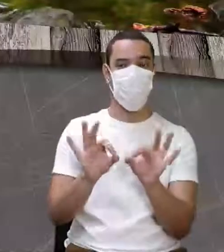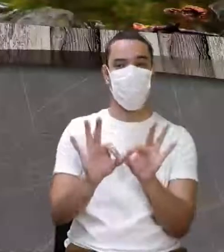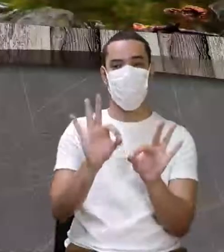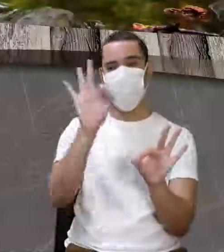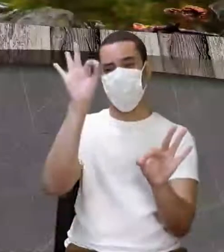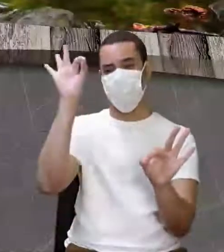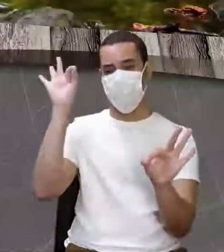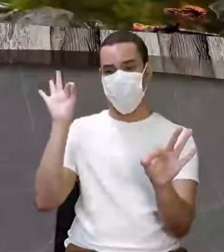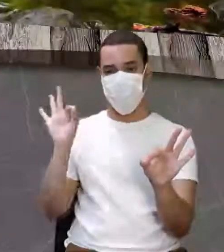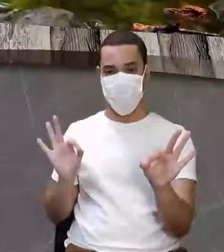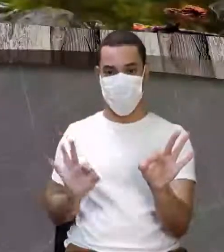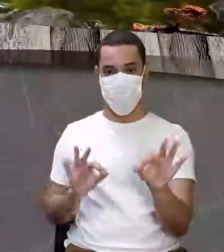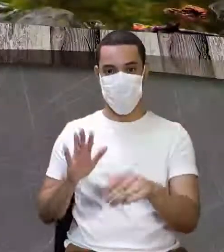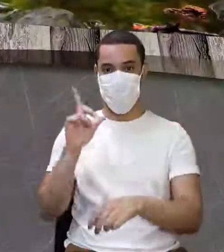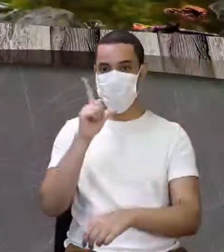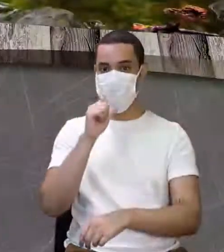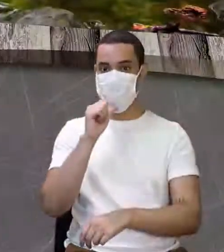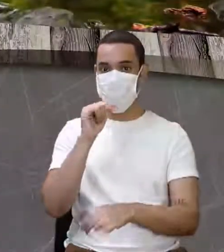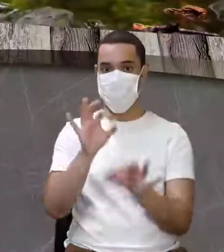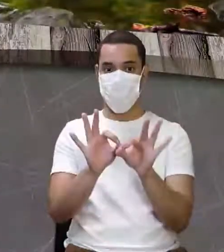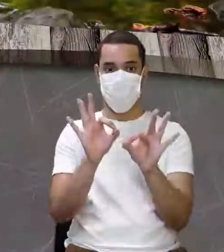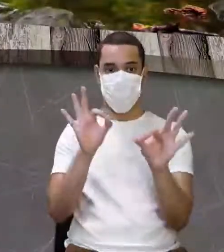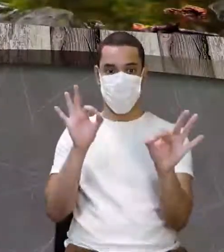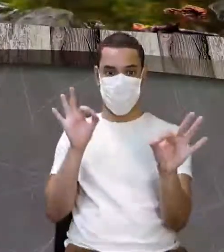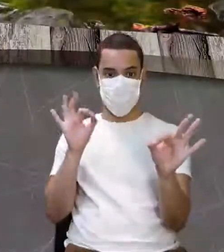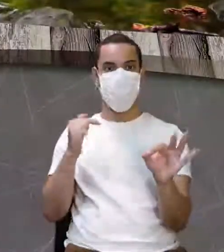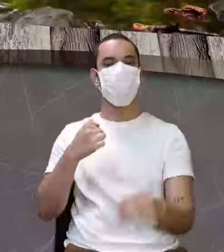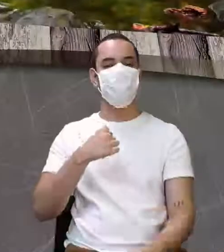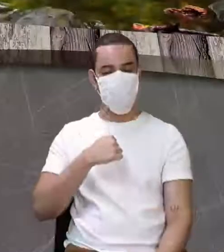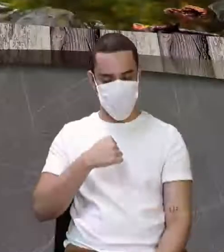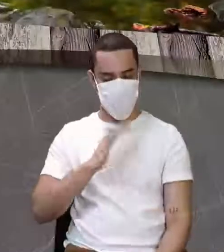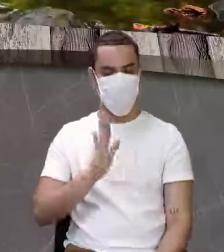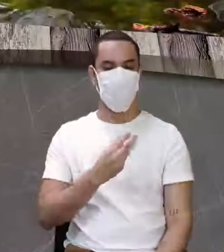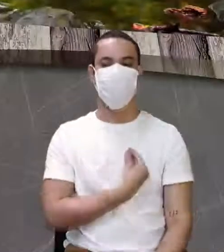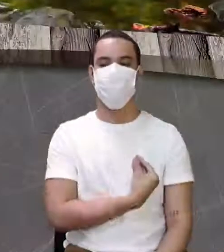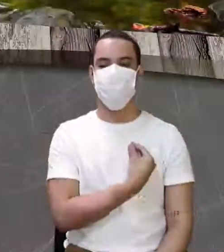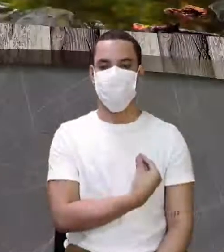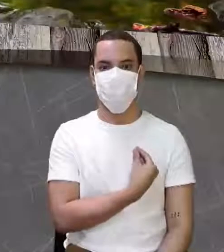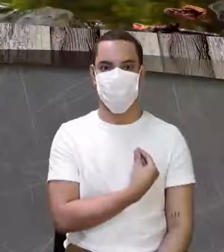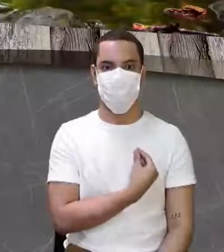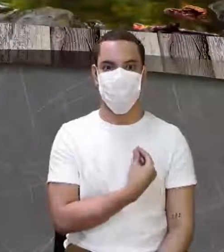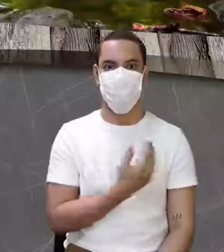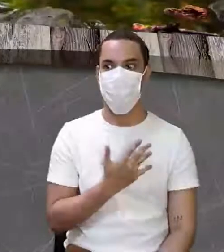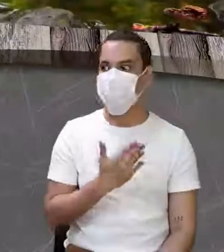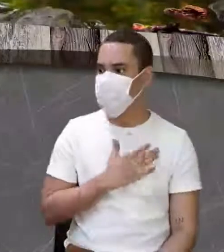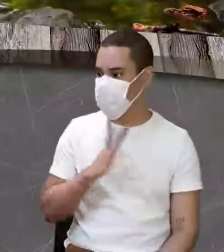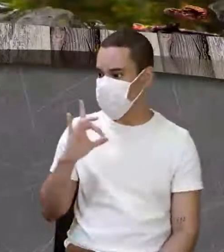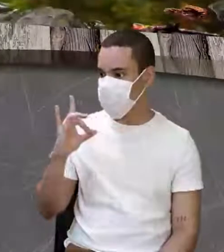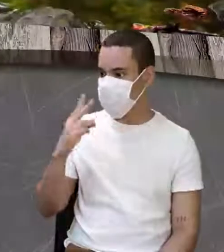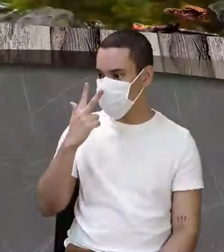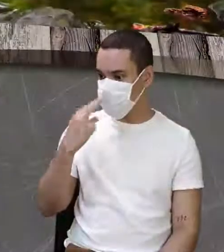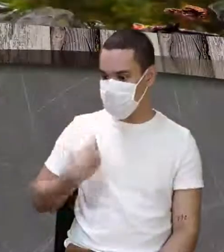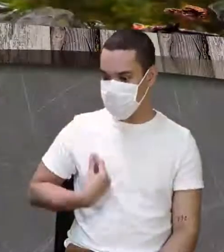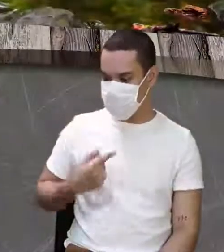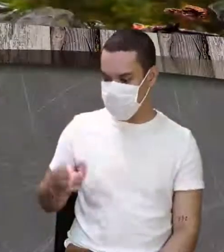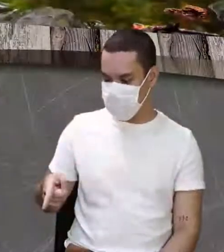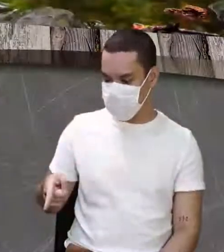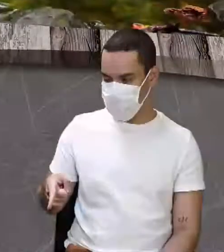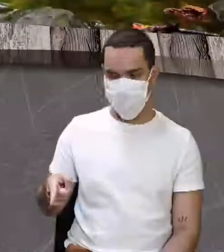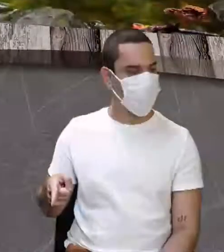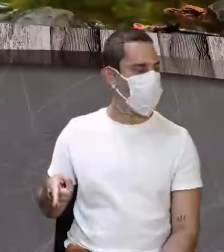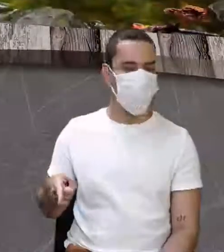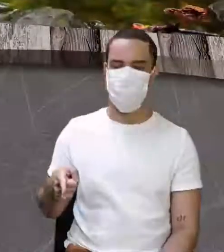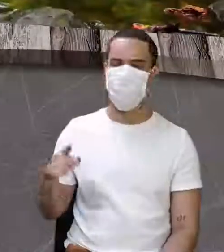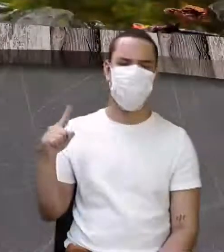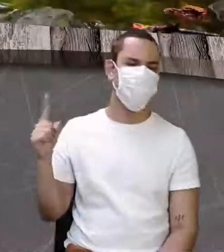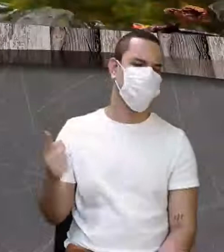do outro lado do rio. Essa foi a sensação que a prof já vivenciou. E eu falei, meu Deus, elas estão aqui. Nada, estava muito